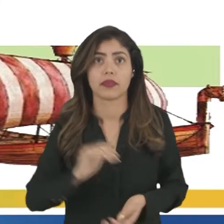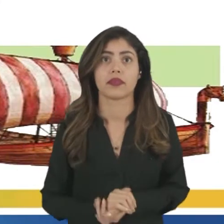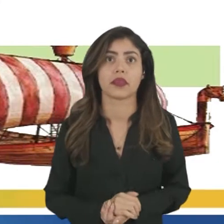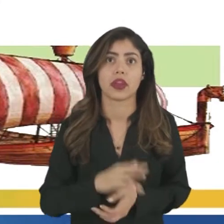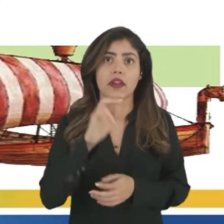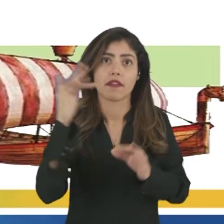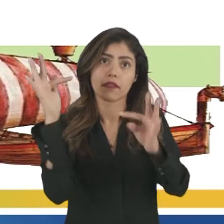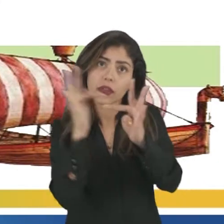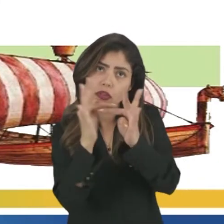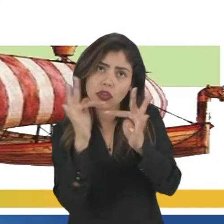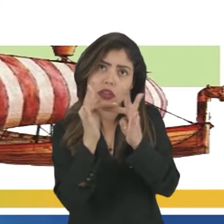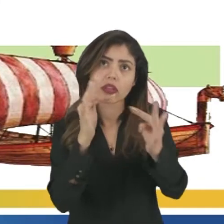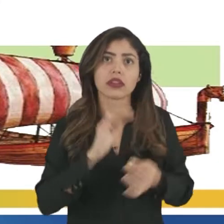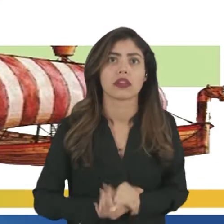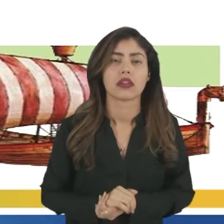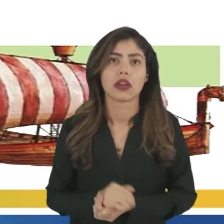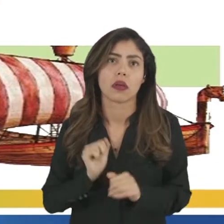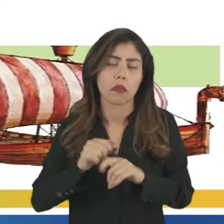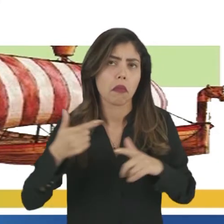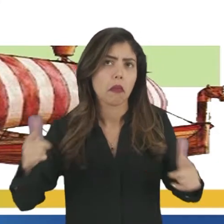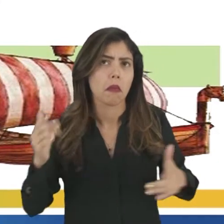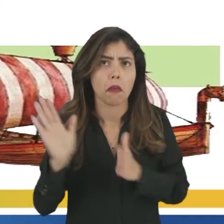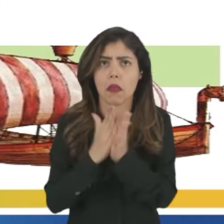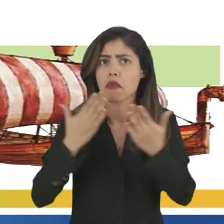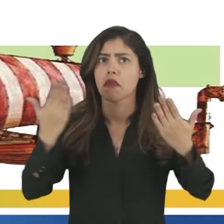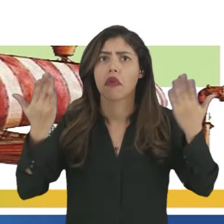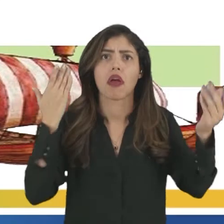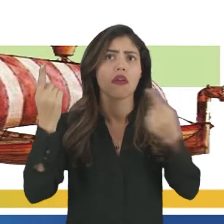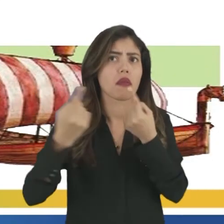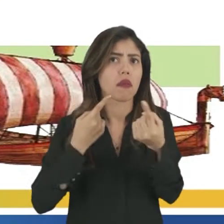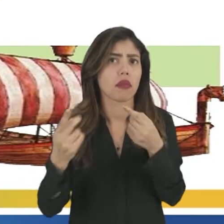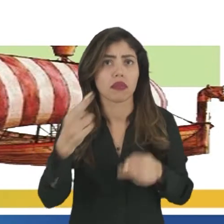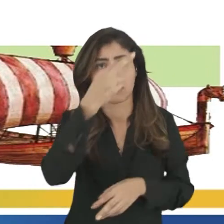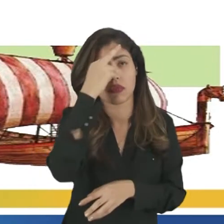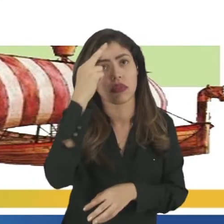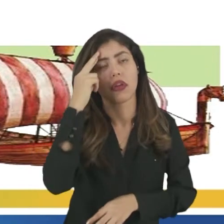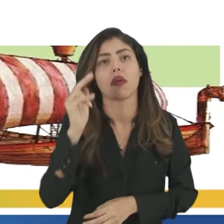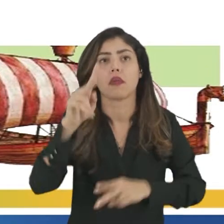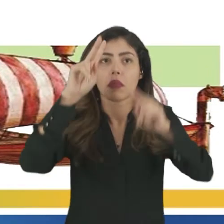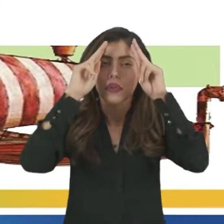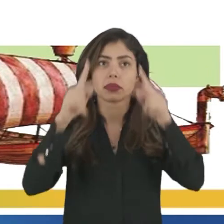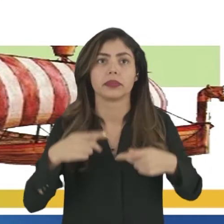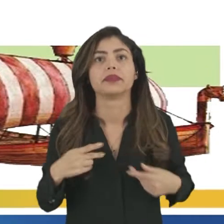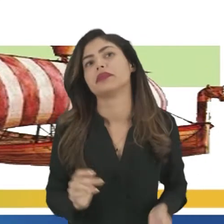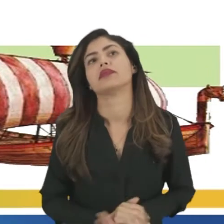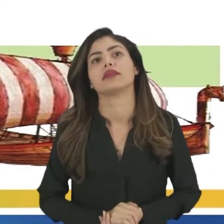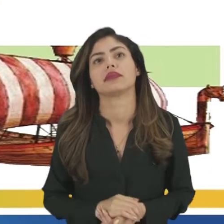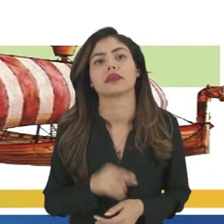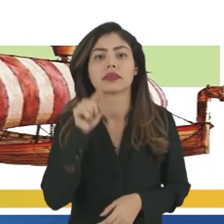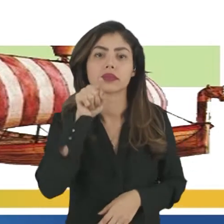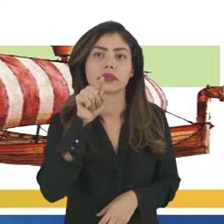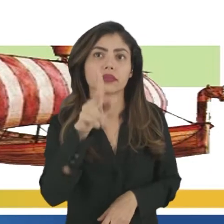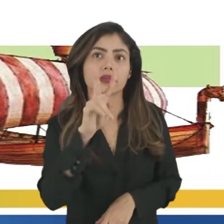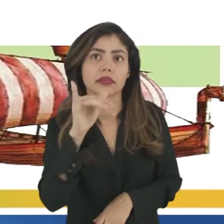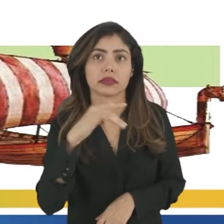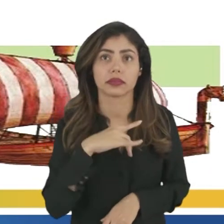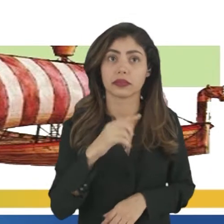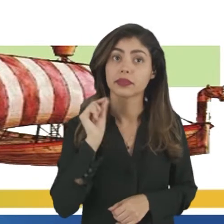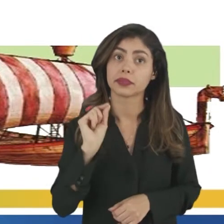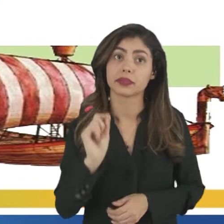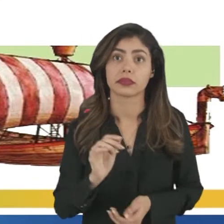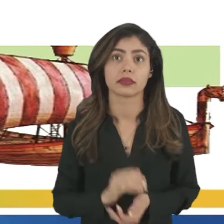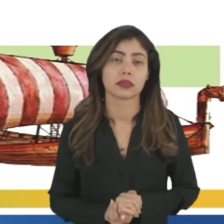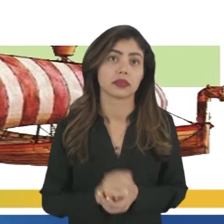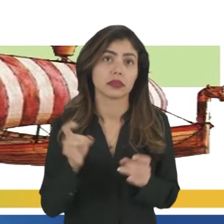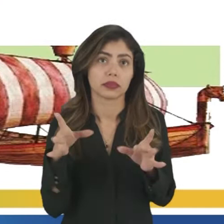alfabeto fenício. Maravilhosa invenção da história da comunicação humana. E aqui nós vamos ter, né, um navio